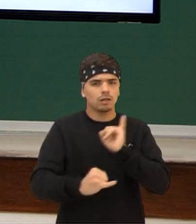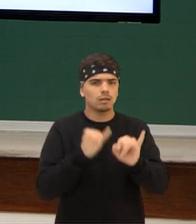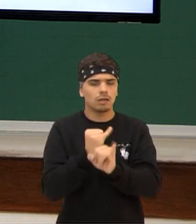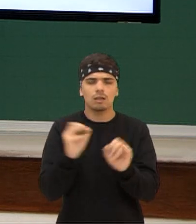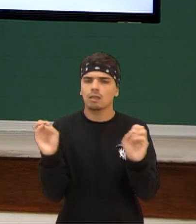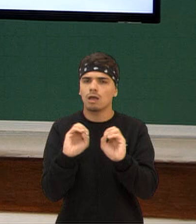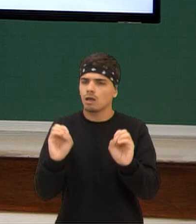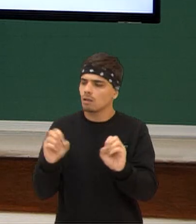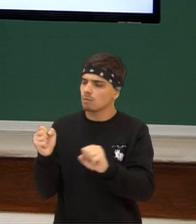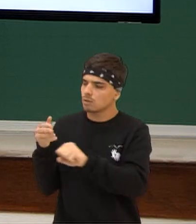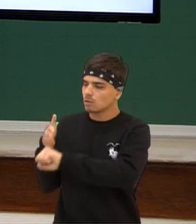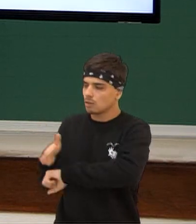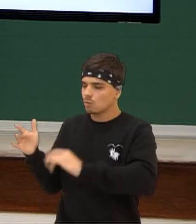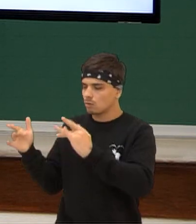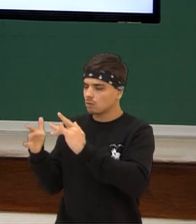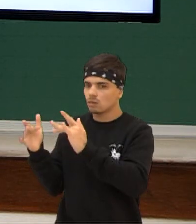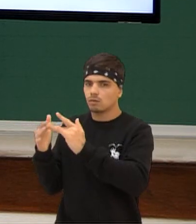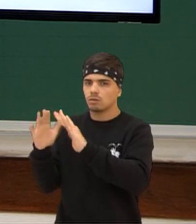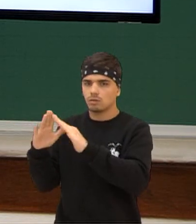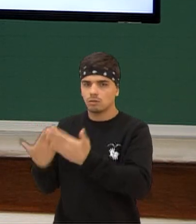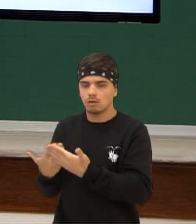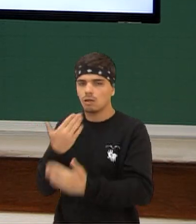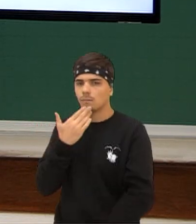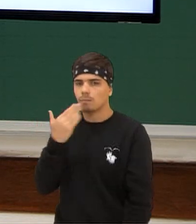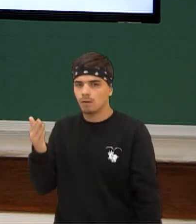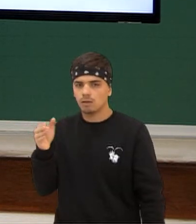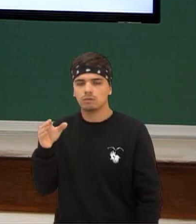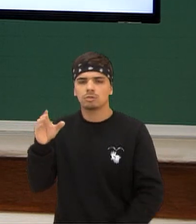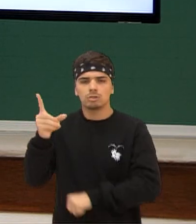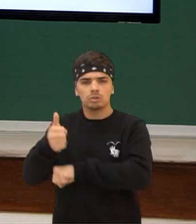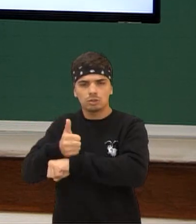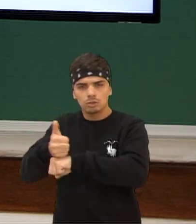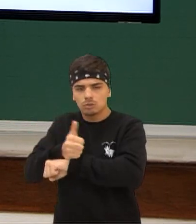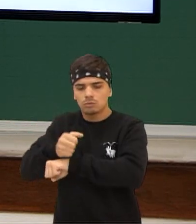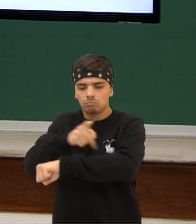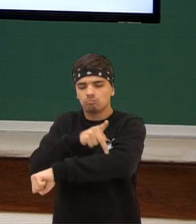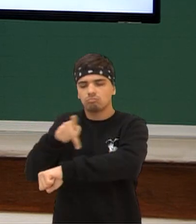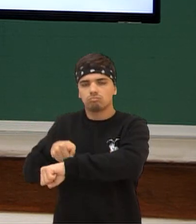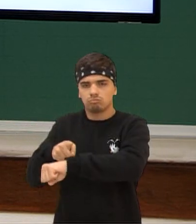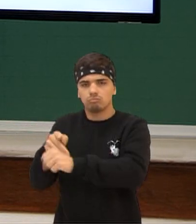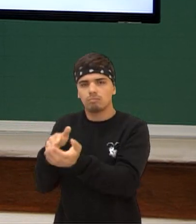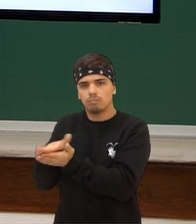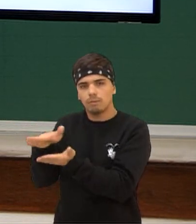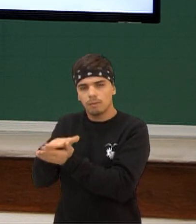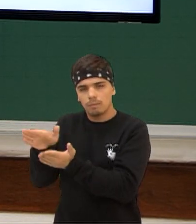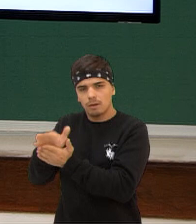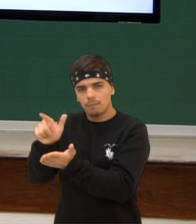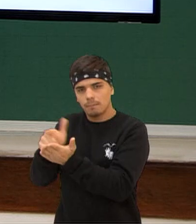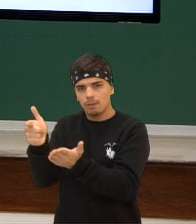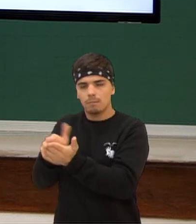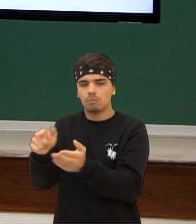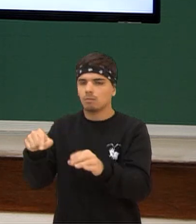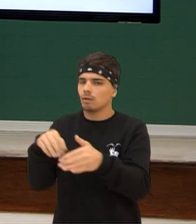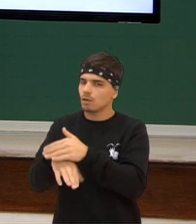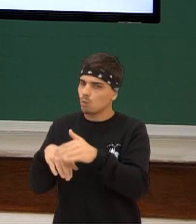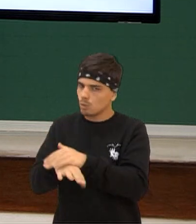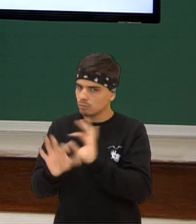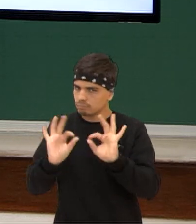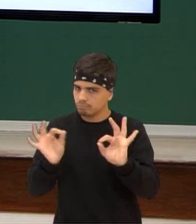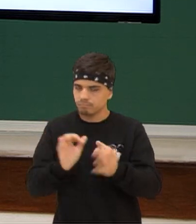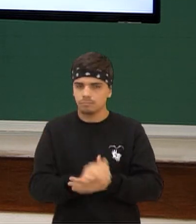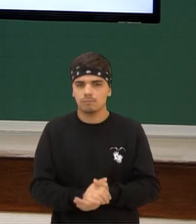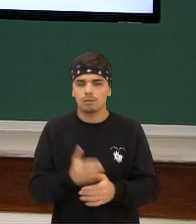Então liga para sua escola pede para sua diretora para sua pedagogas e o kit impresso e não deixa acumular